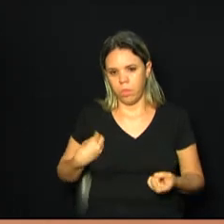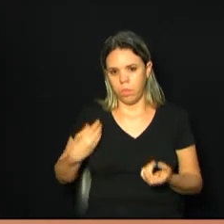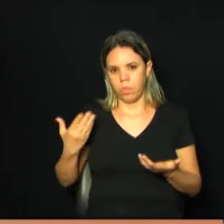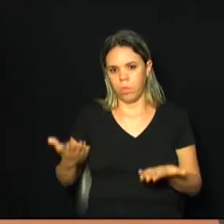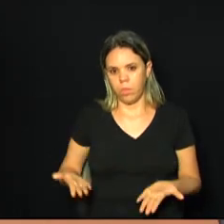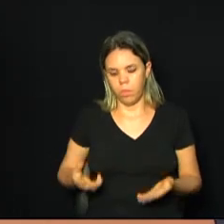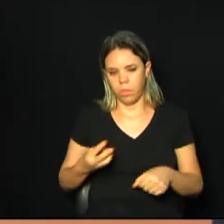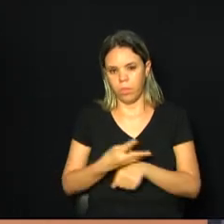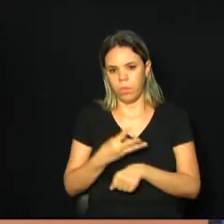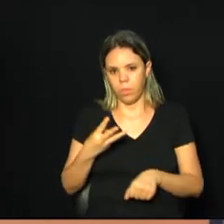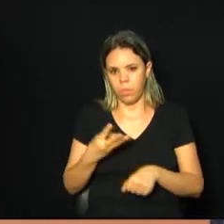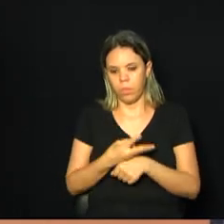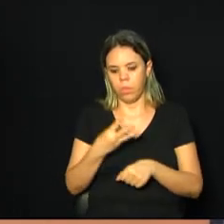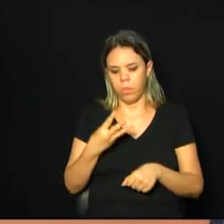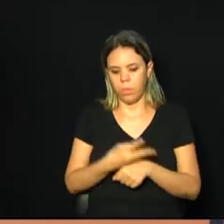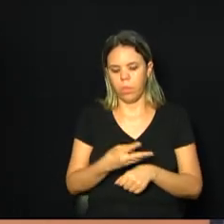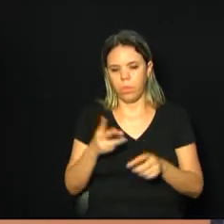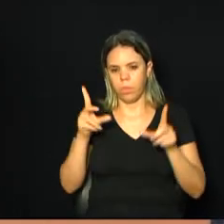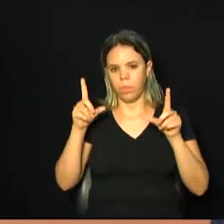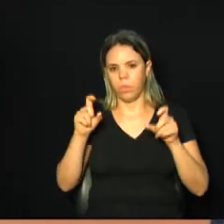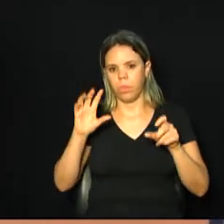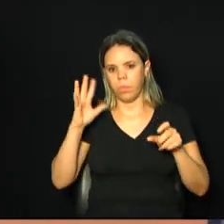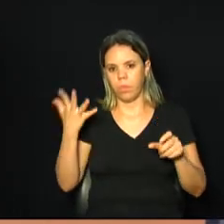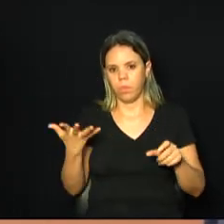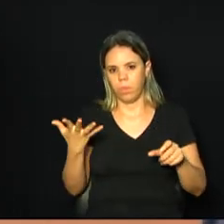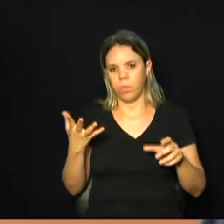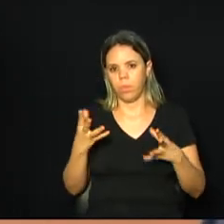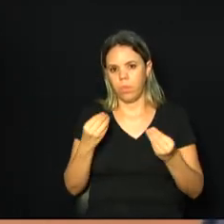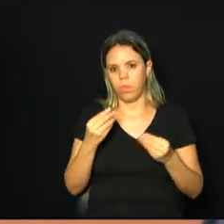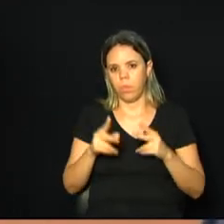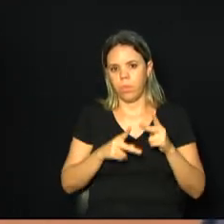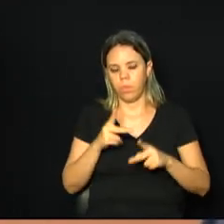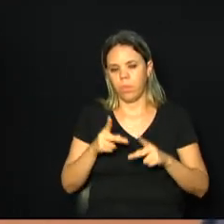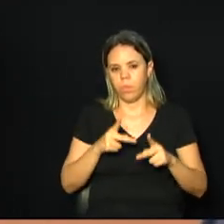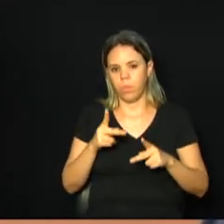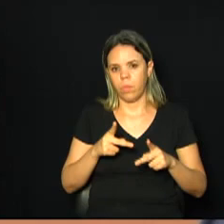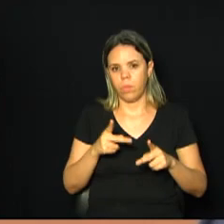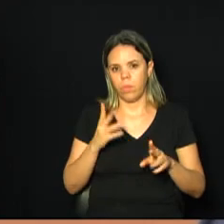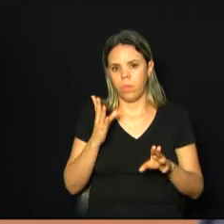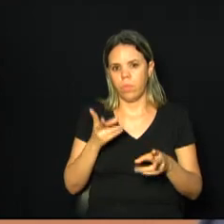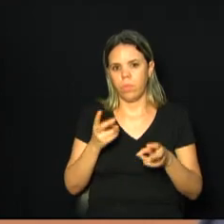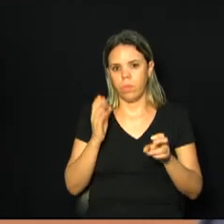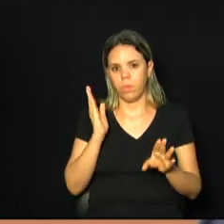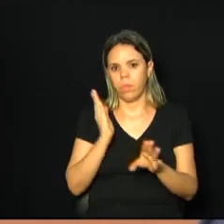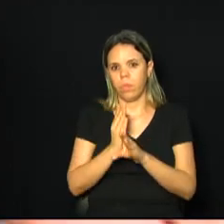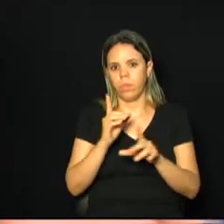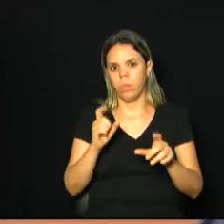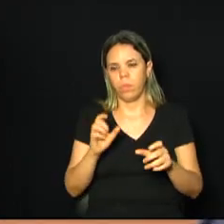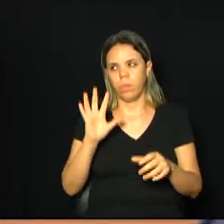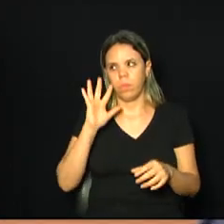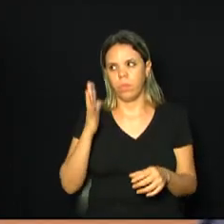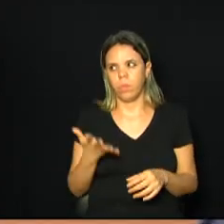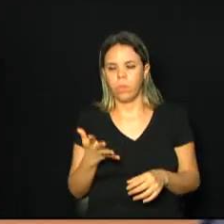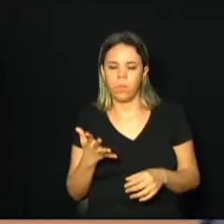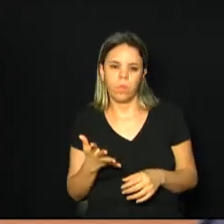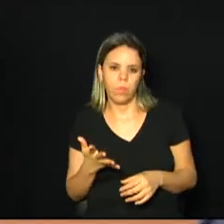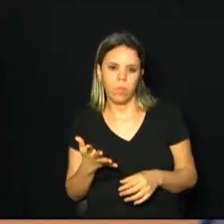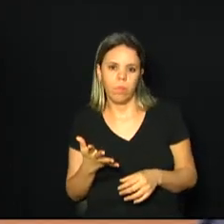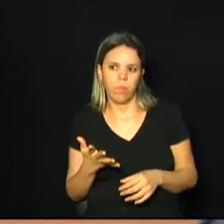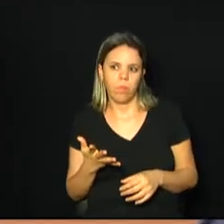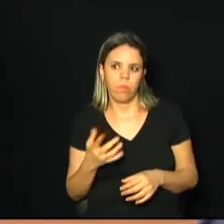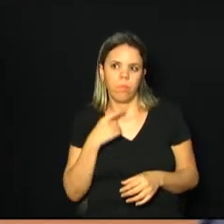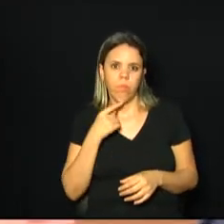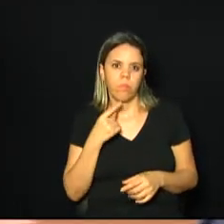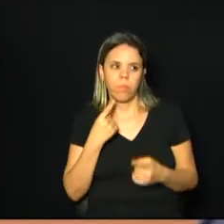o WhatsApp, se a gente tira uma foto, de repente, numa multidão, essa pessoa identifica que ela está na foto, de repente, ela vem ali questionar